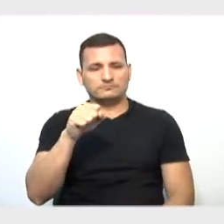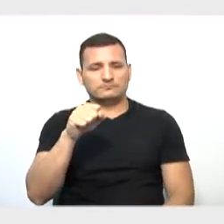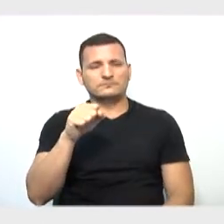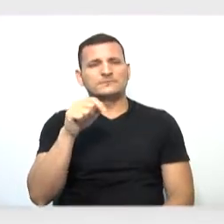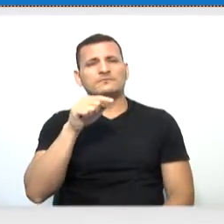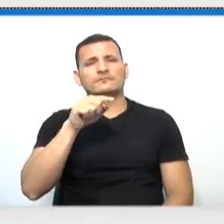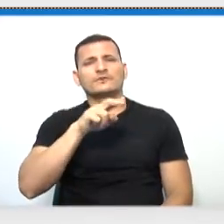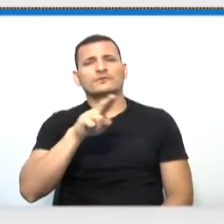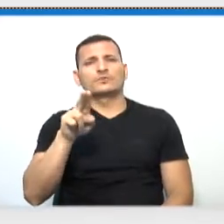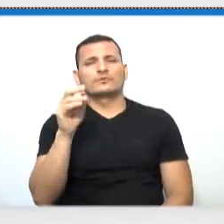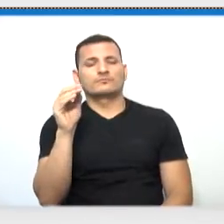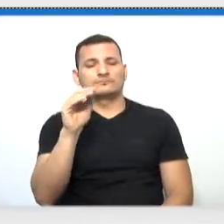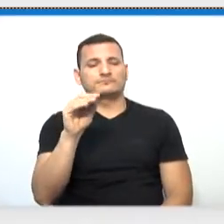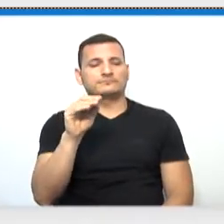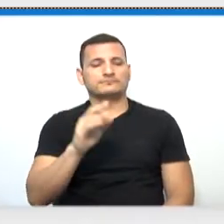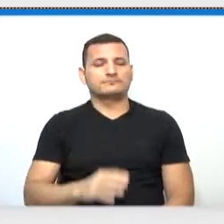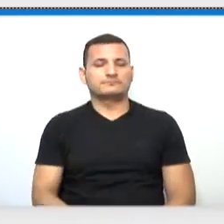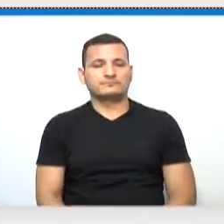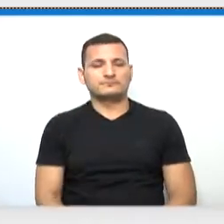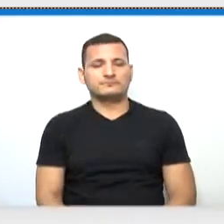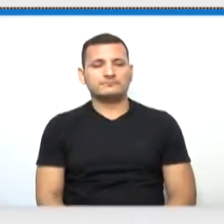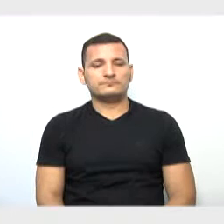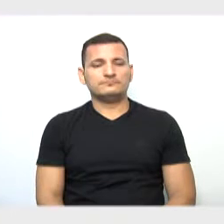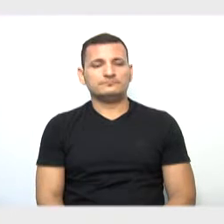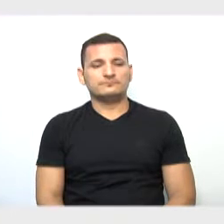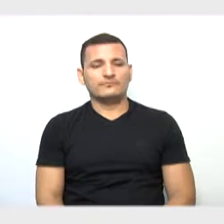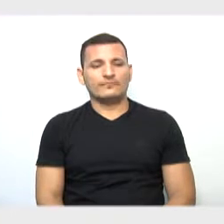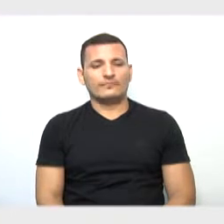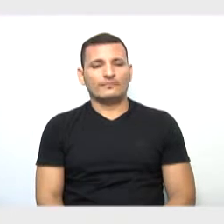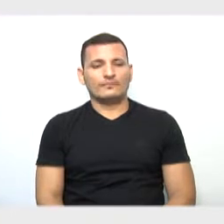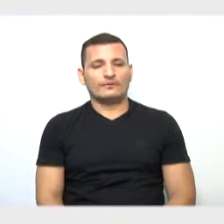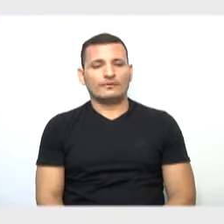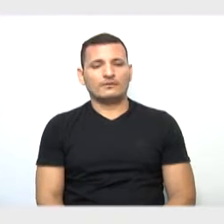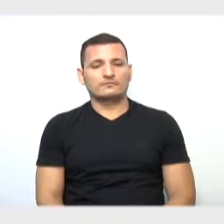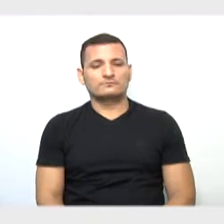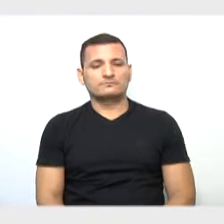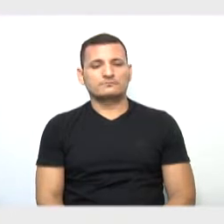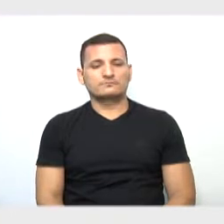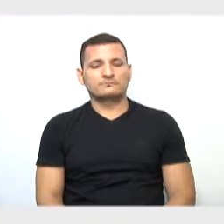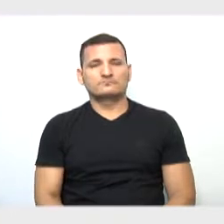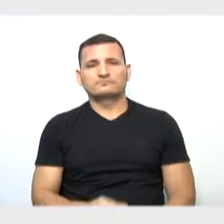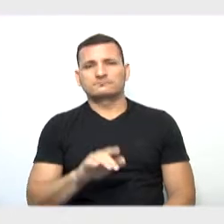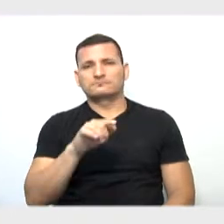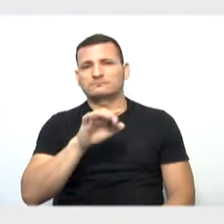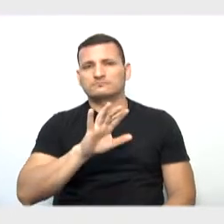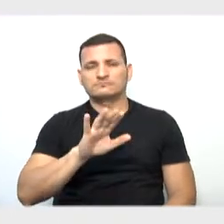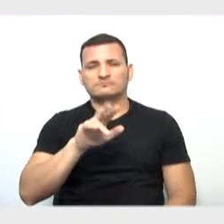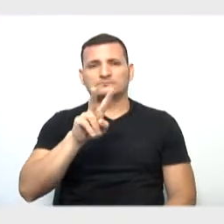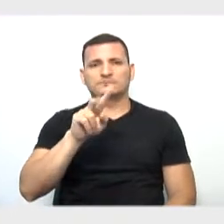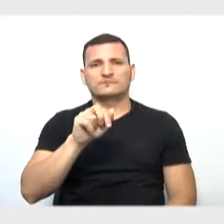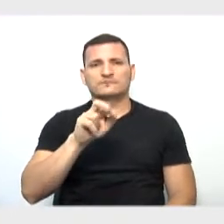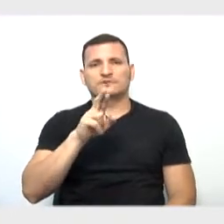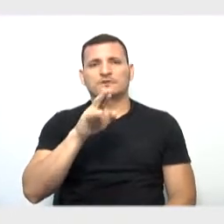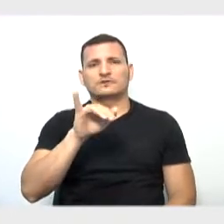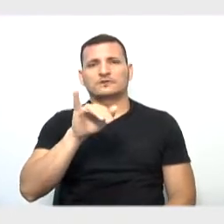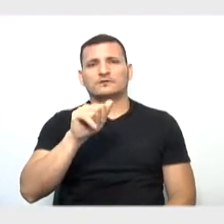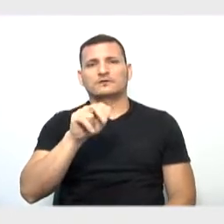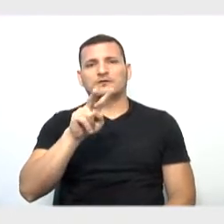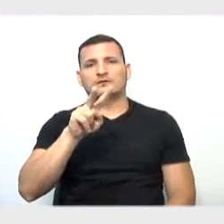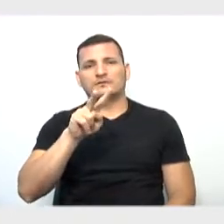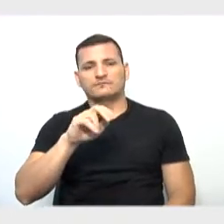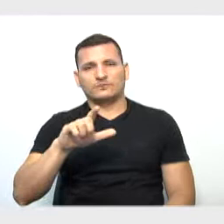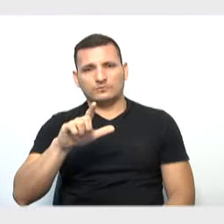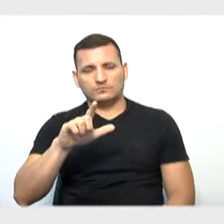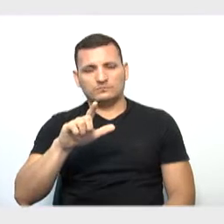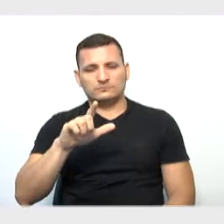essa função, esse nome eu posso dar qualquer nome, que é uma variável que eu vou já explicar para vocês, de função